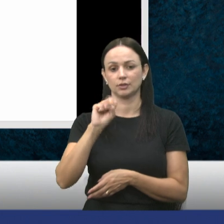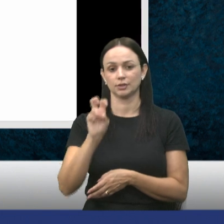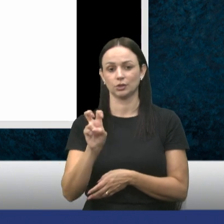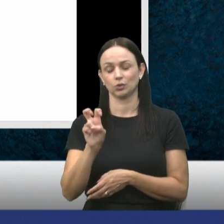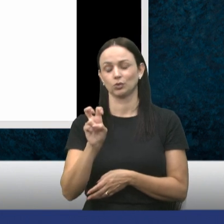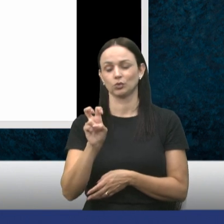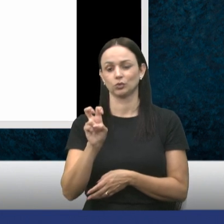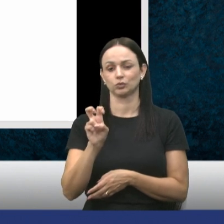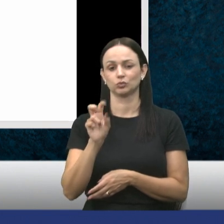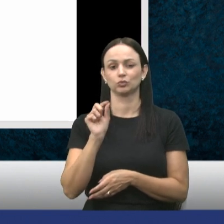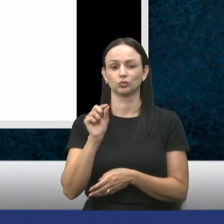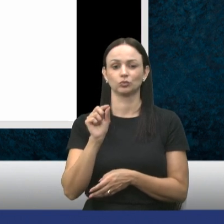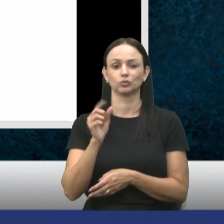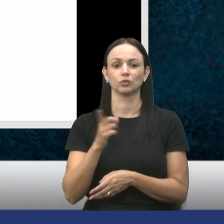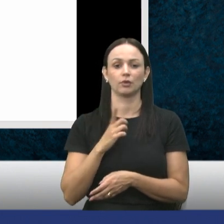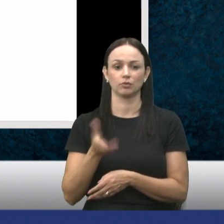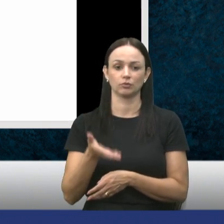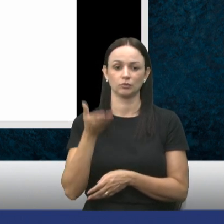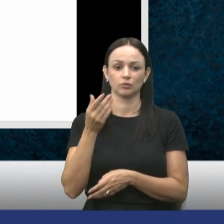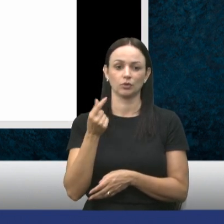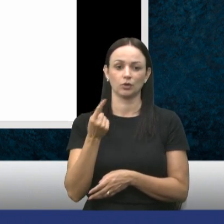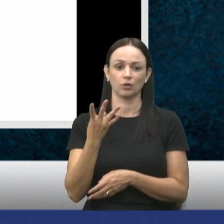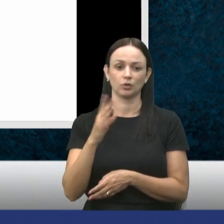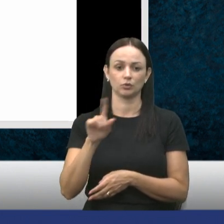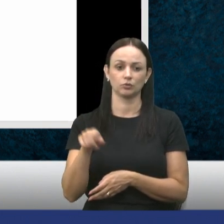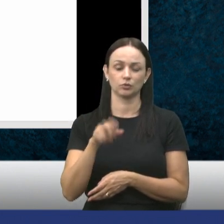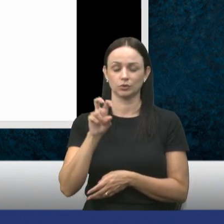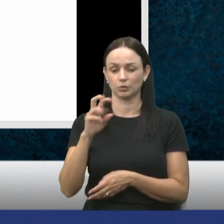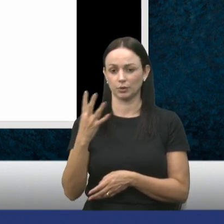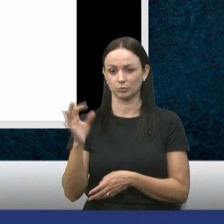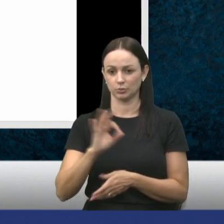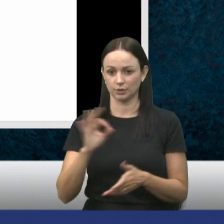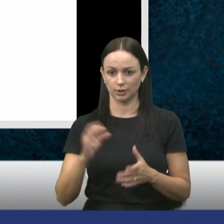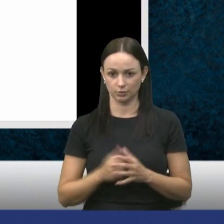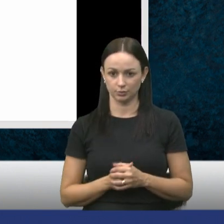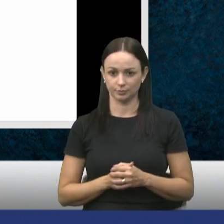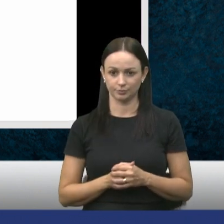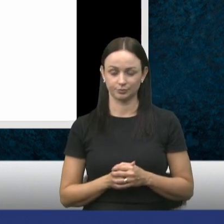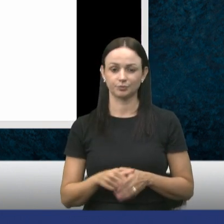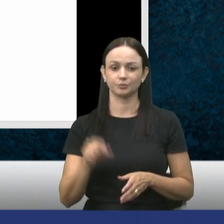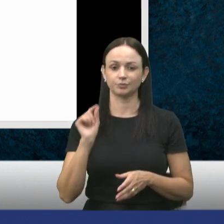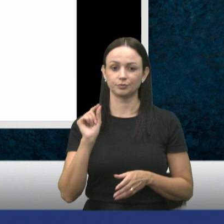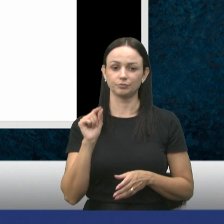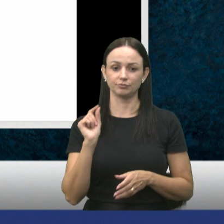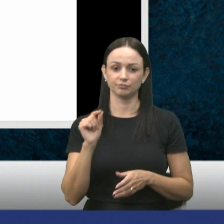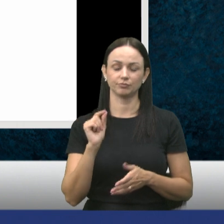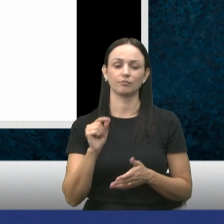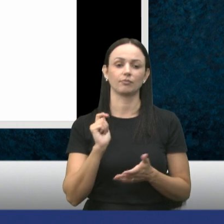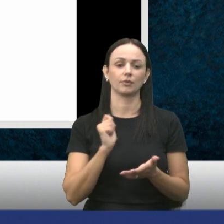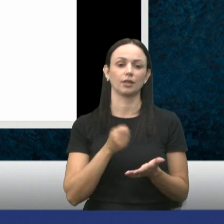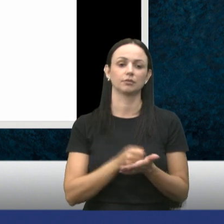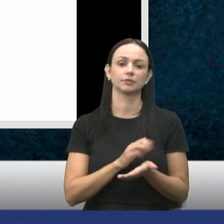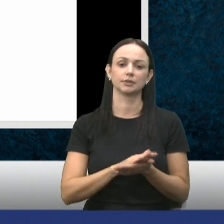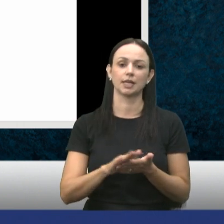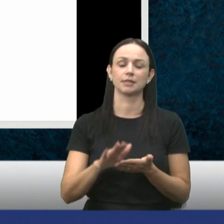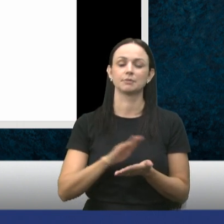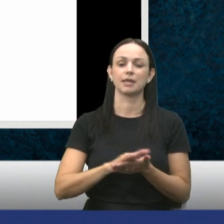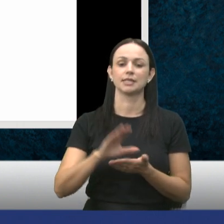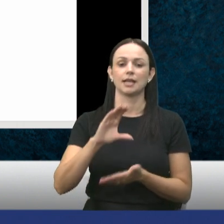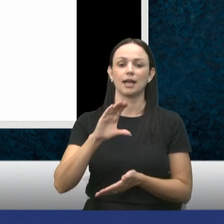171.890.985, que representa um aumento de 14,54%. Em relação à despesa de